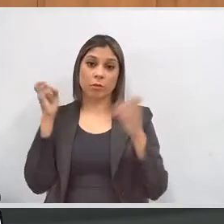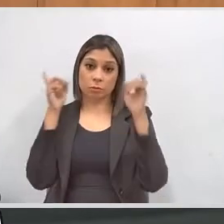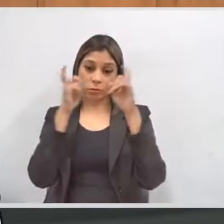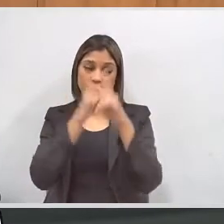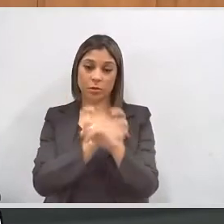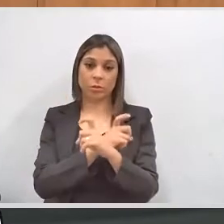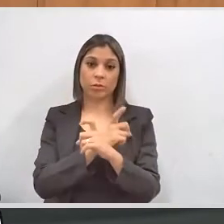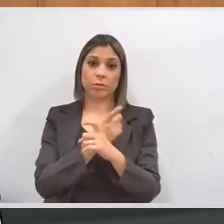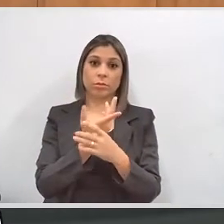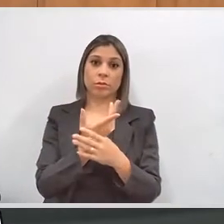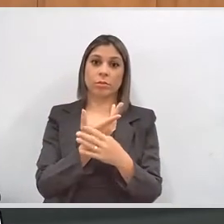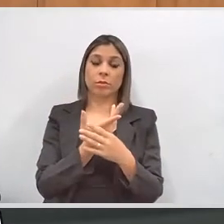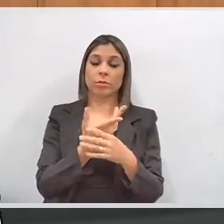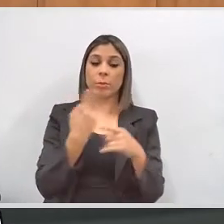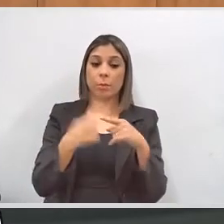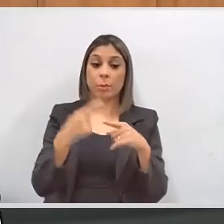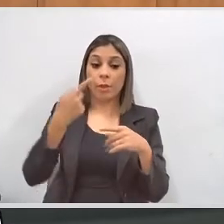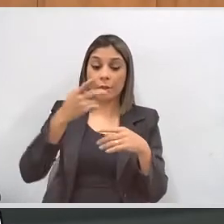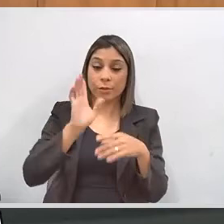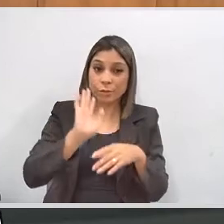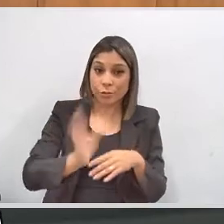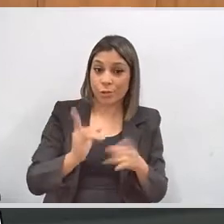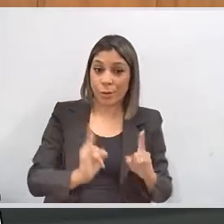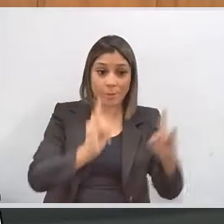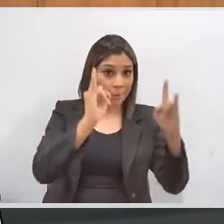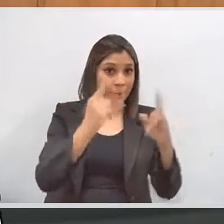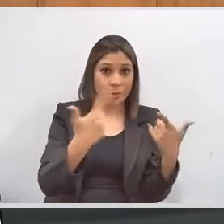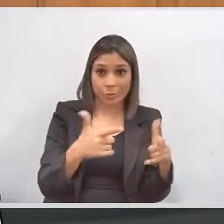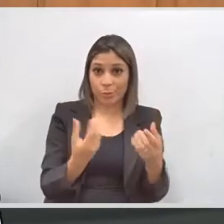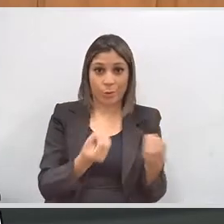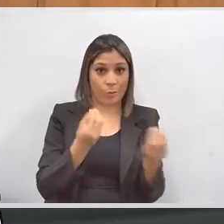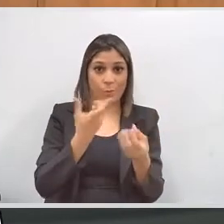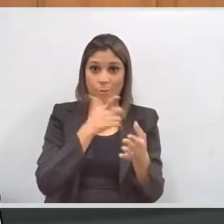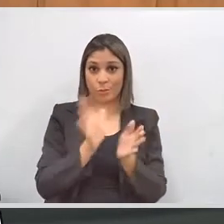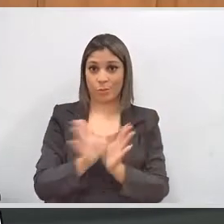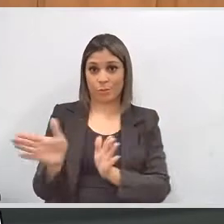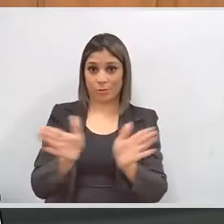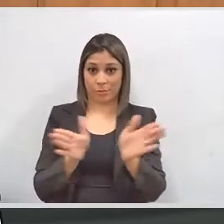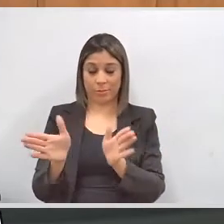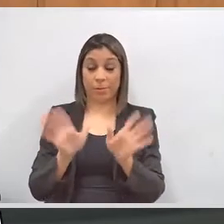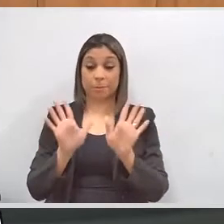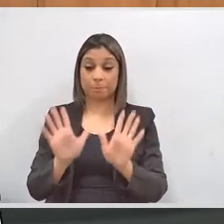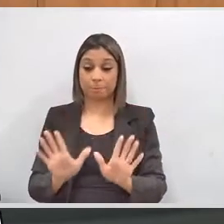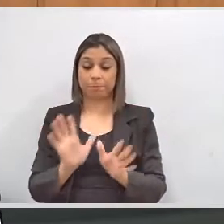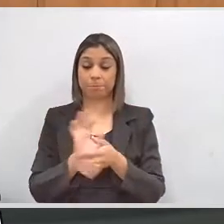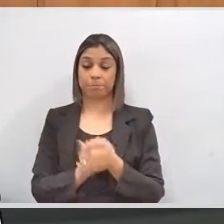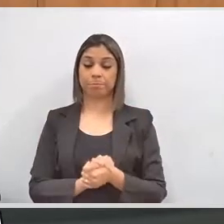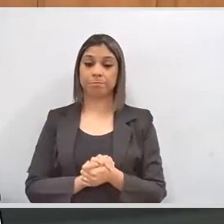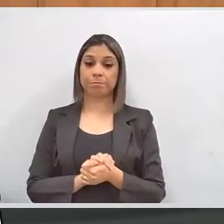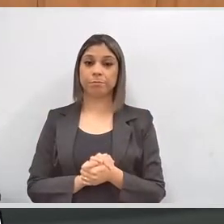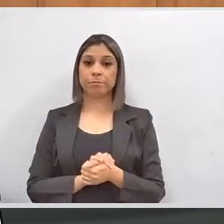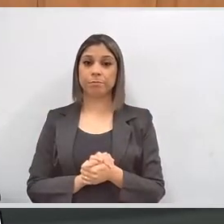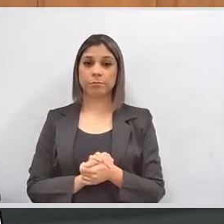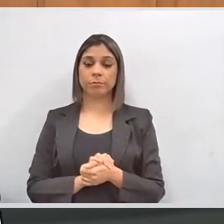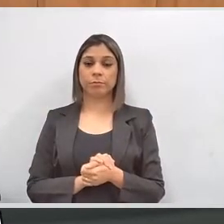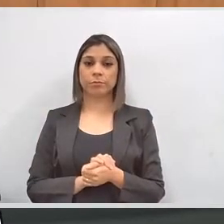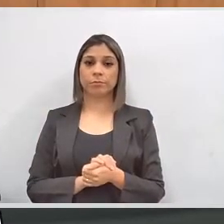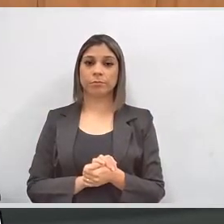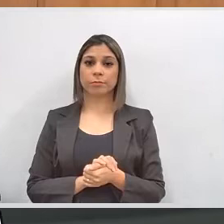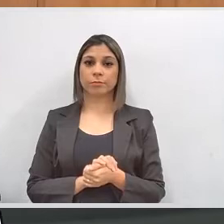naquele prédio as condições de acessibilidade. Como o atingimento